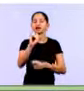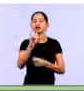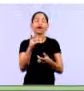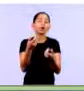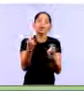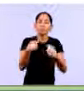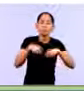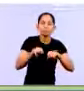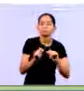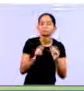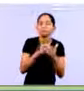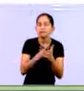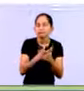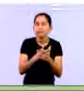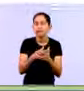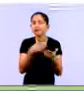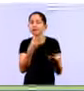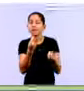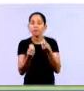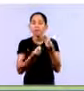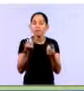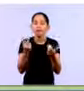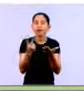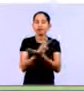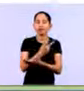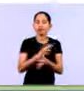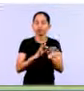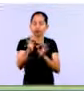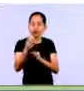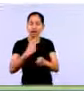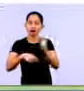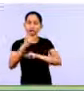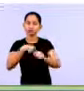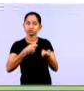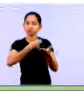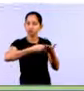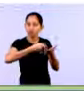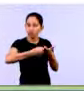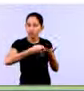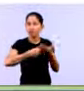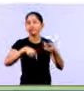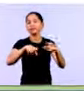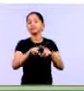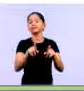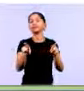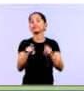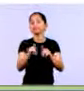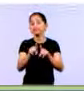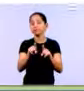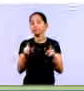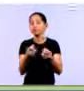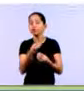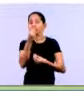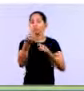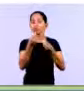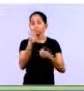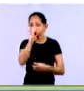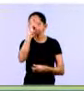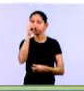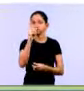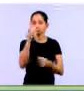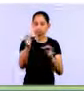tributárias, como que se dá a repartição das receitas tributárias, a criação do crédito tributário